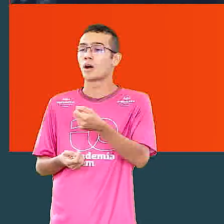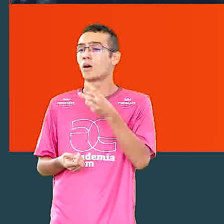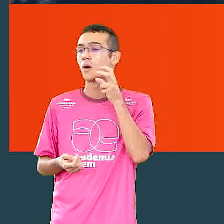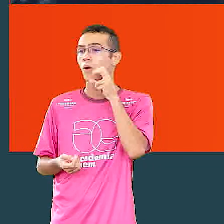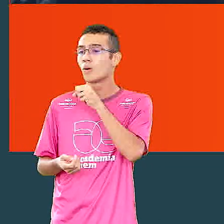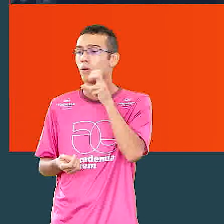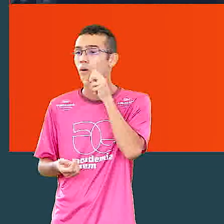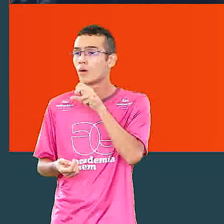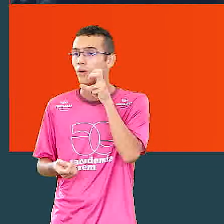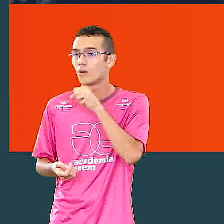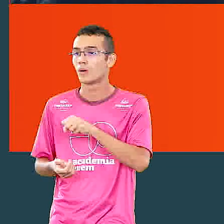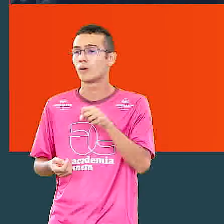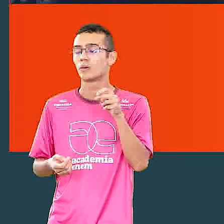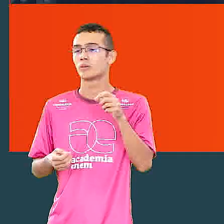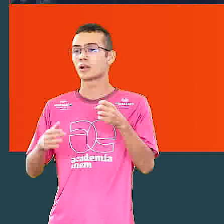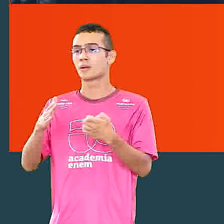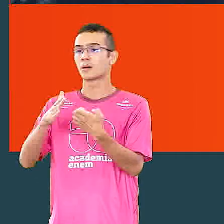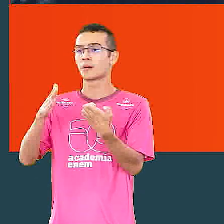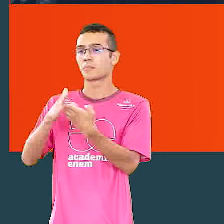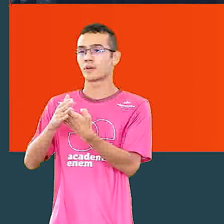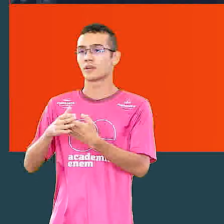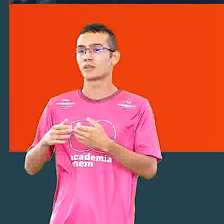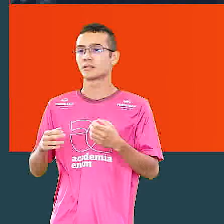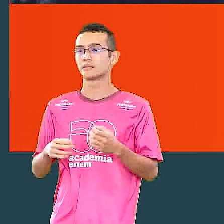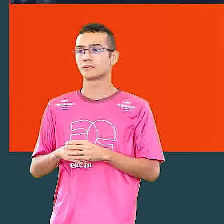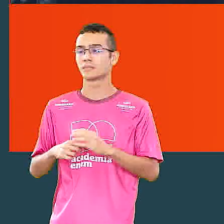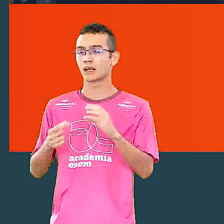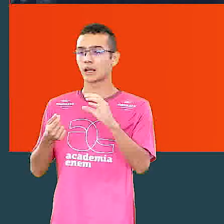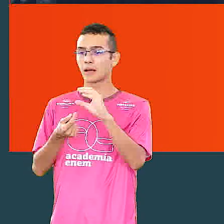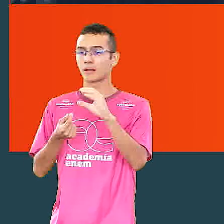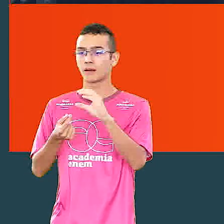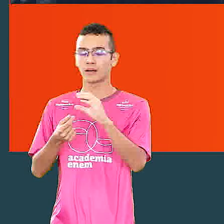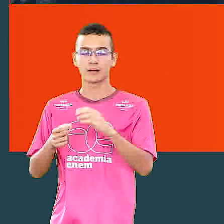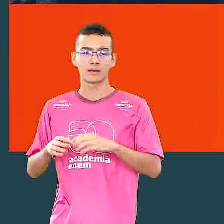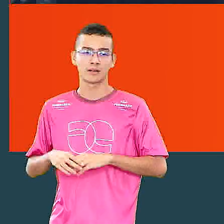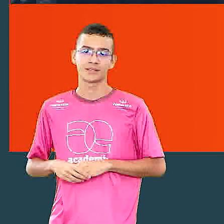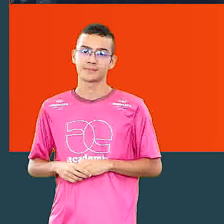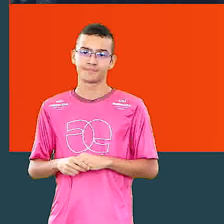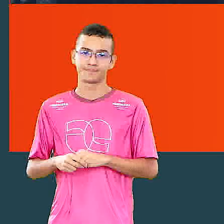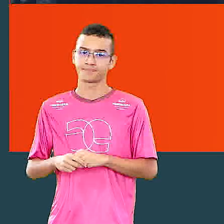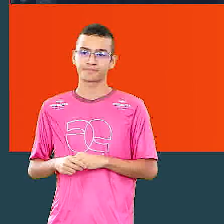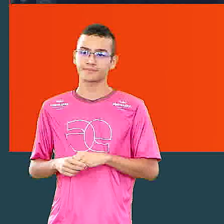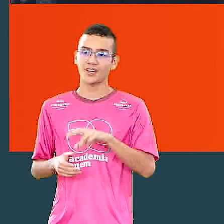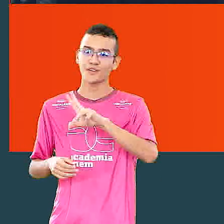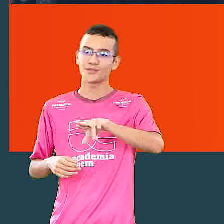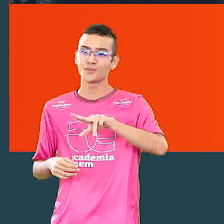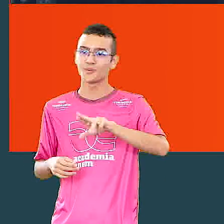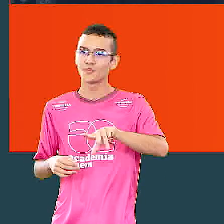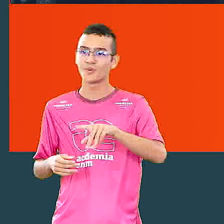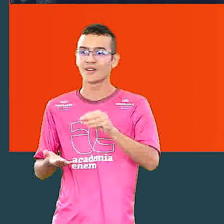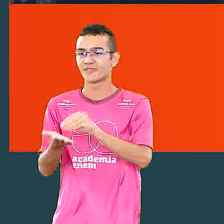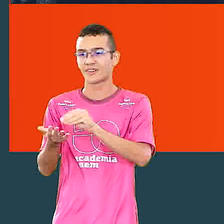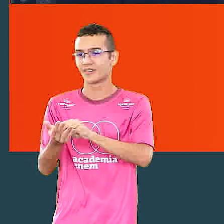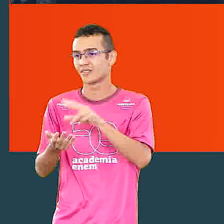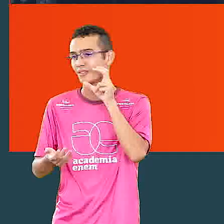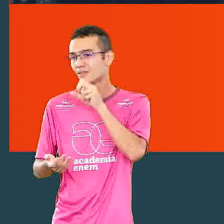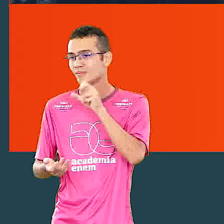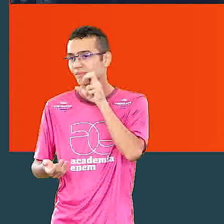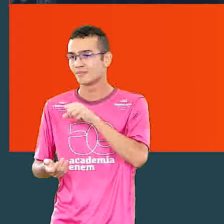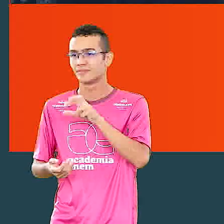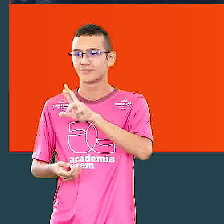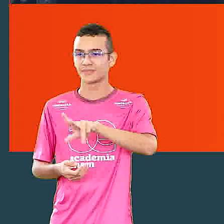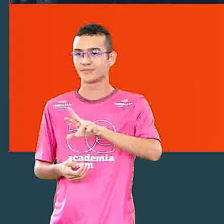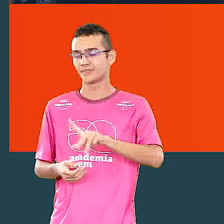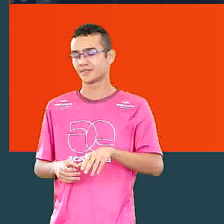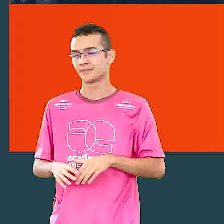dos africanos ali. Evidentemente que não tem nada a ver com baixa produtividade. Lucratividade, não tem nada a ver com isso. Os